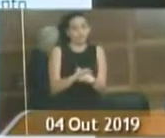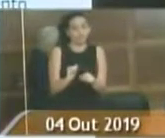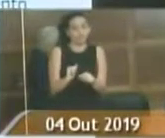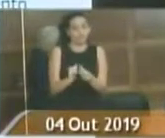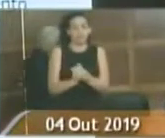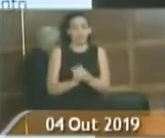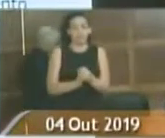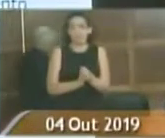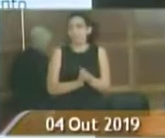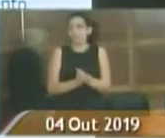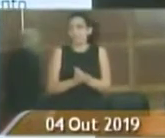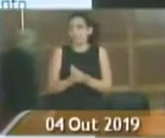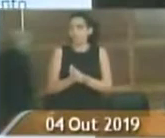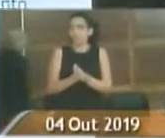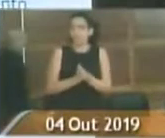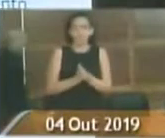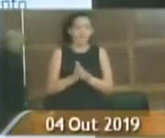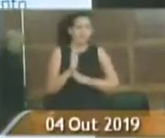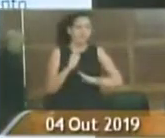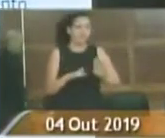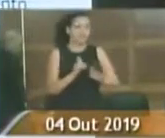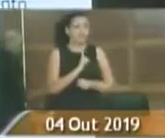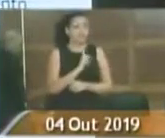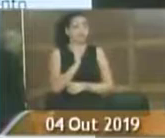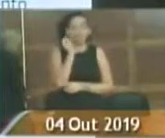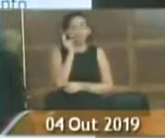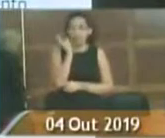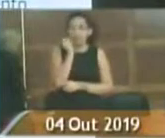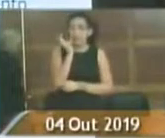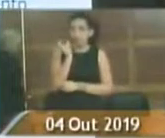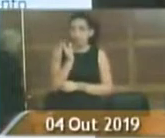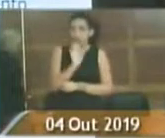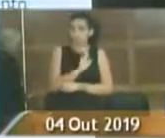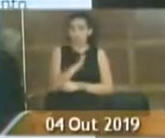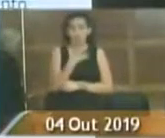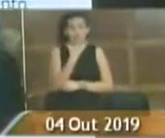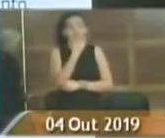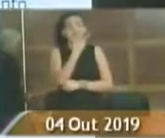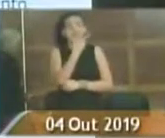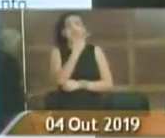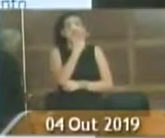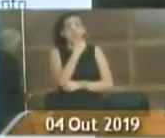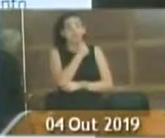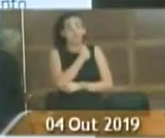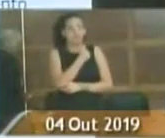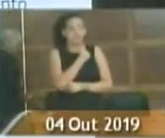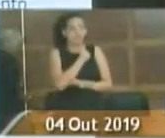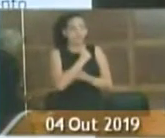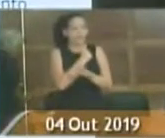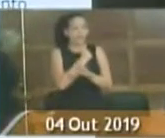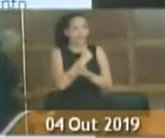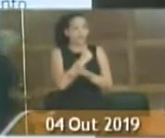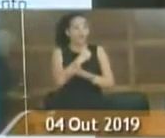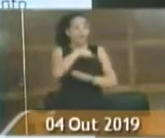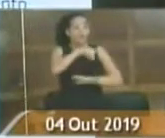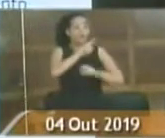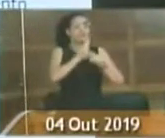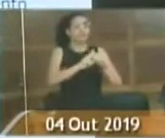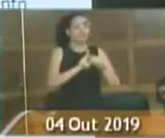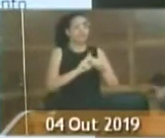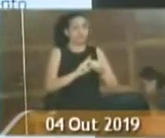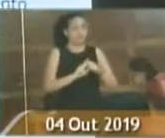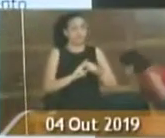doença sistêmica. E, às vezes, tem alguns gatinhos, assim, quando demorou muito a chamar o veterinário, a